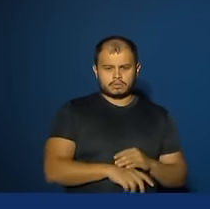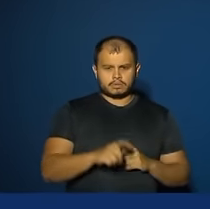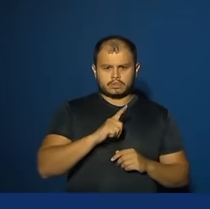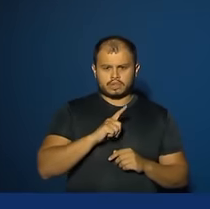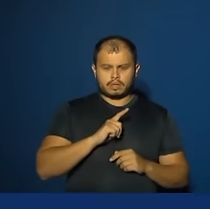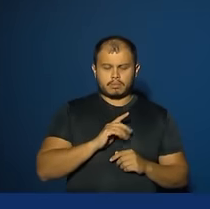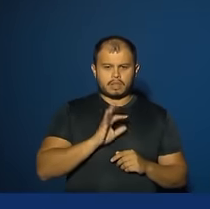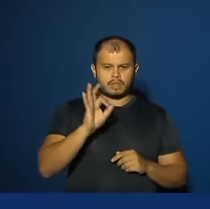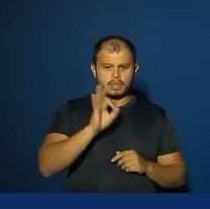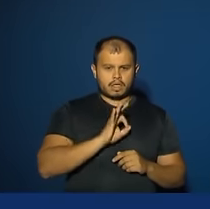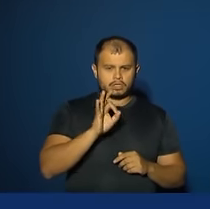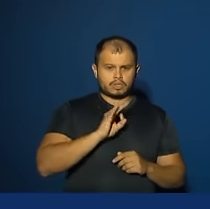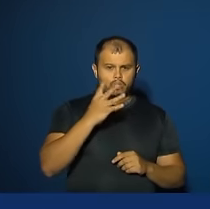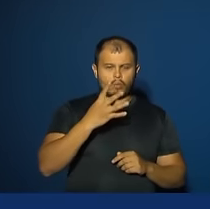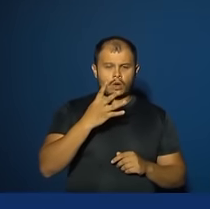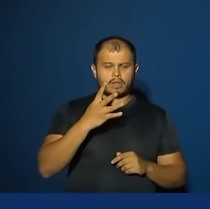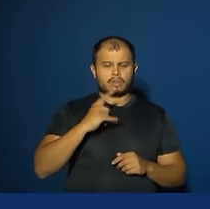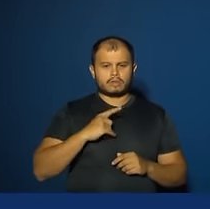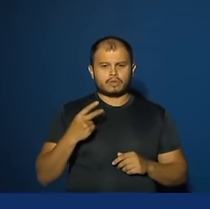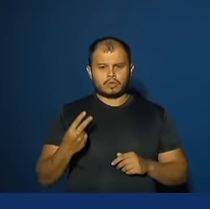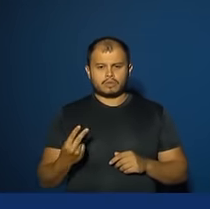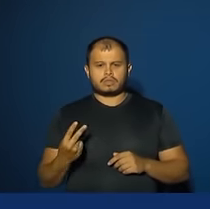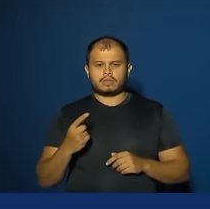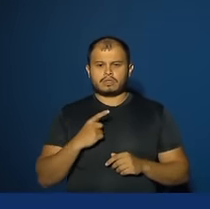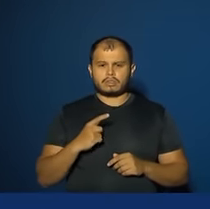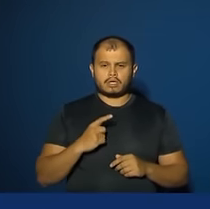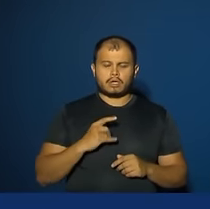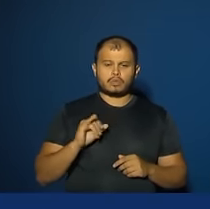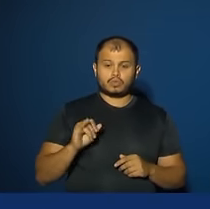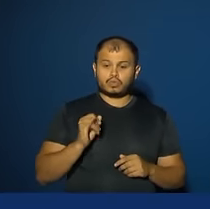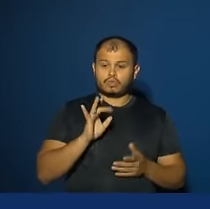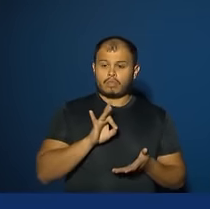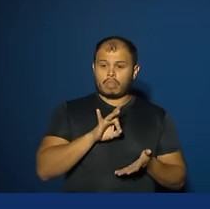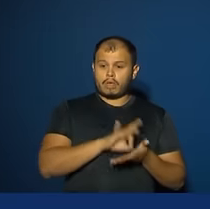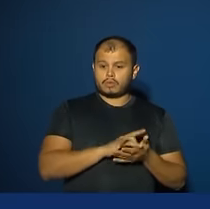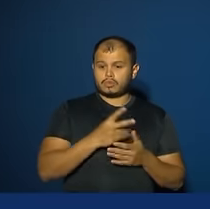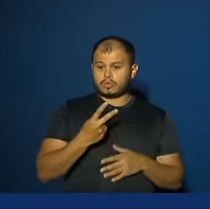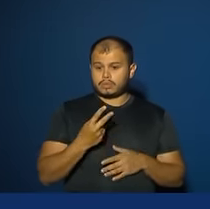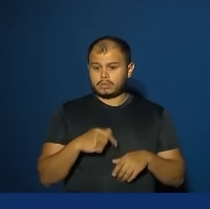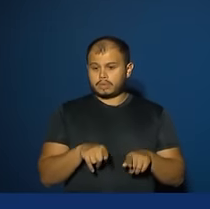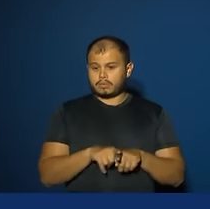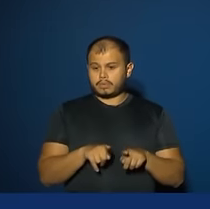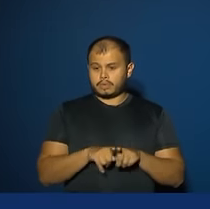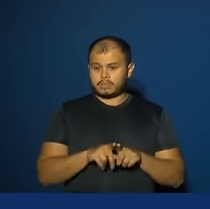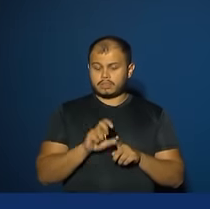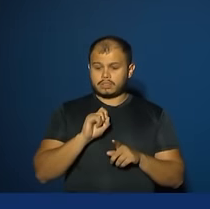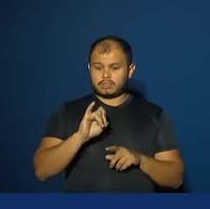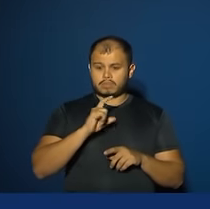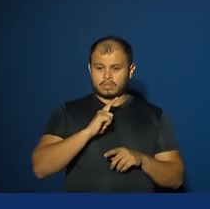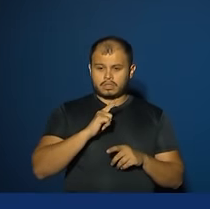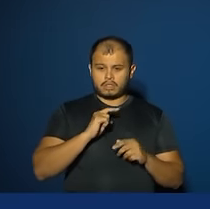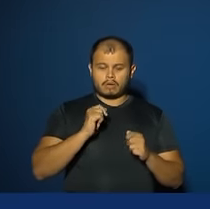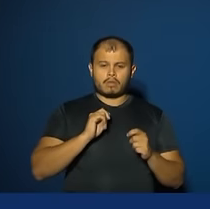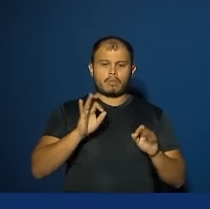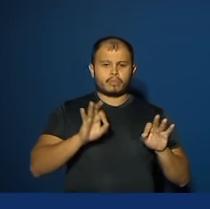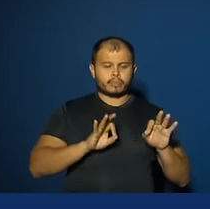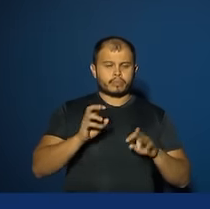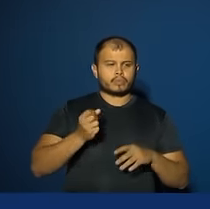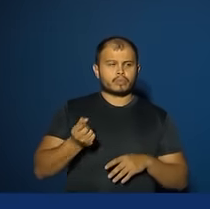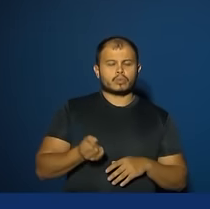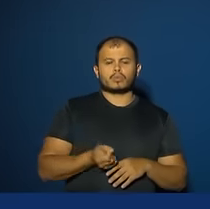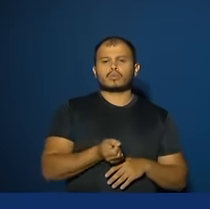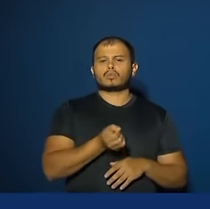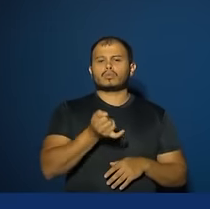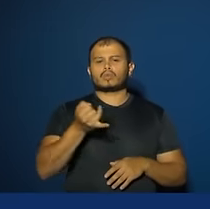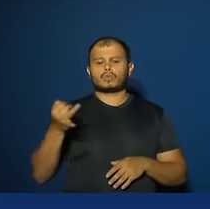de 4 com uma inflação de 2, você está com juro real de 2. Por mais pessimista que você seja em relação à taxa neutra real